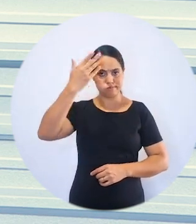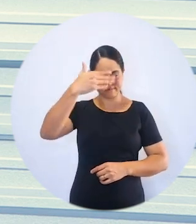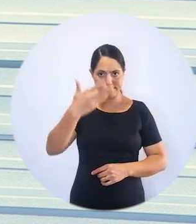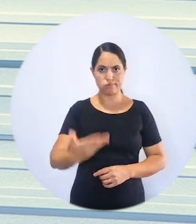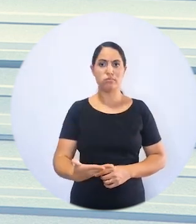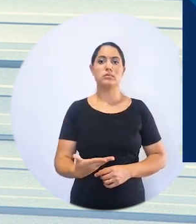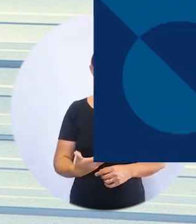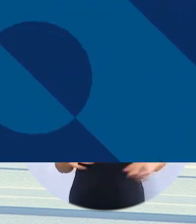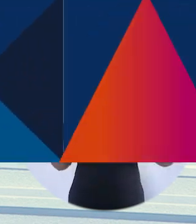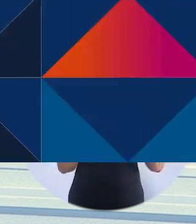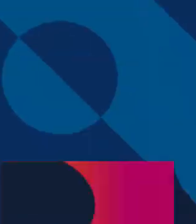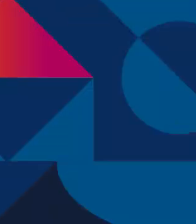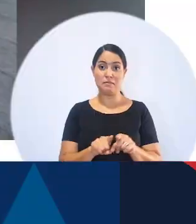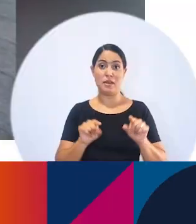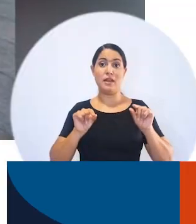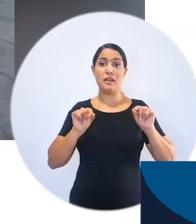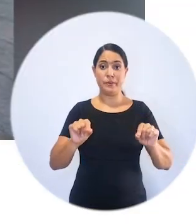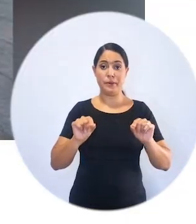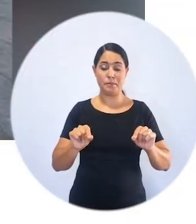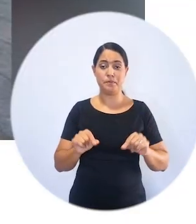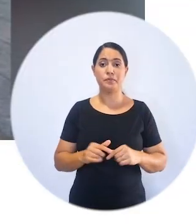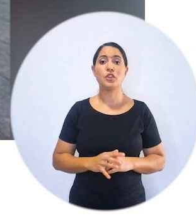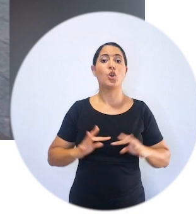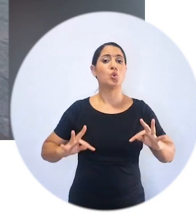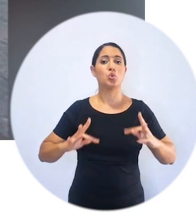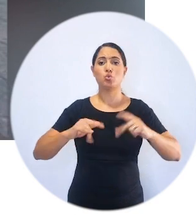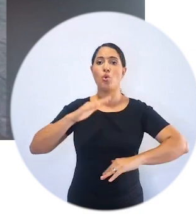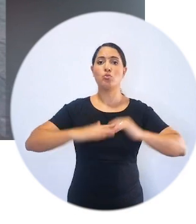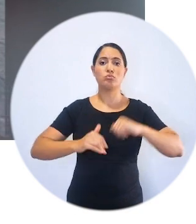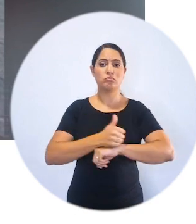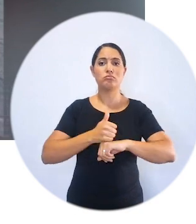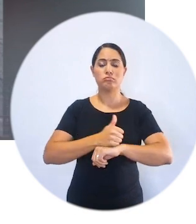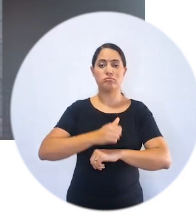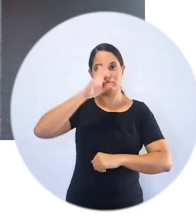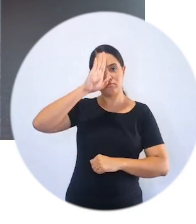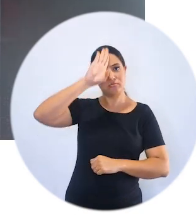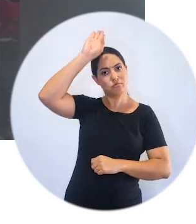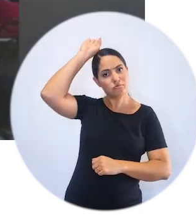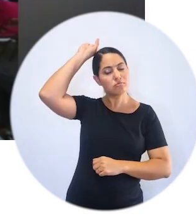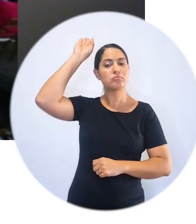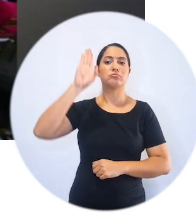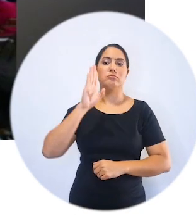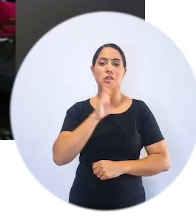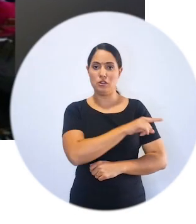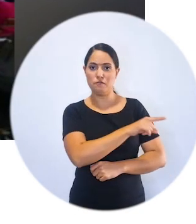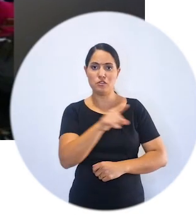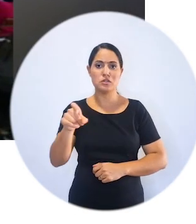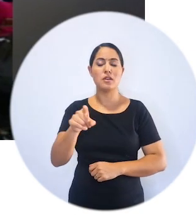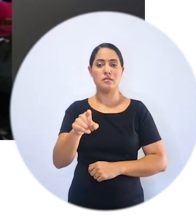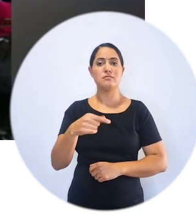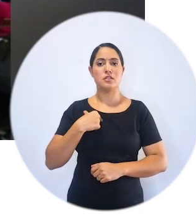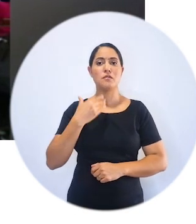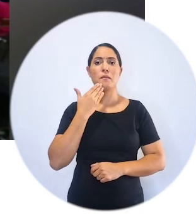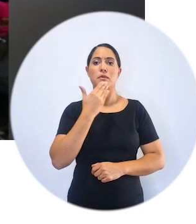à comandante da Polícia Militar, Ana Paula Barros. A advocacia presta tributo